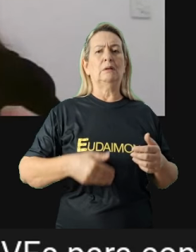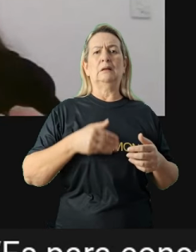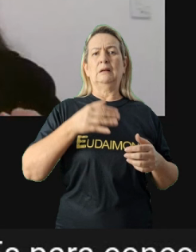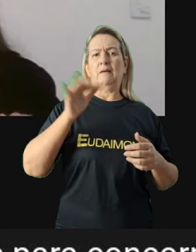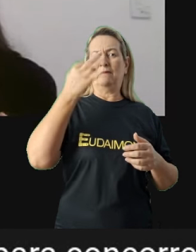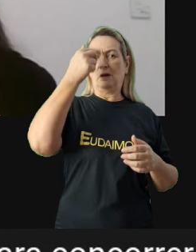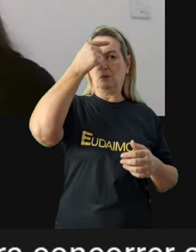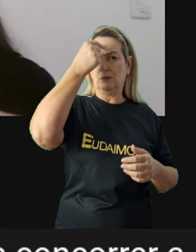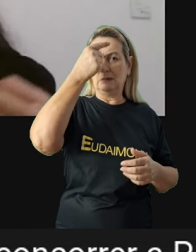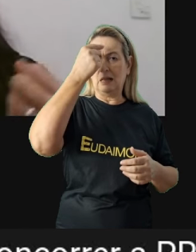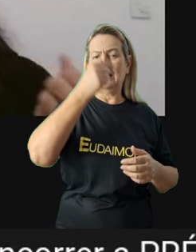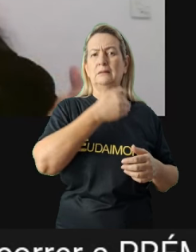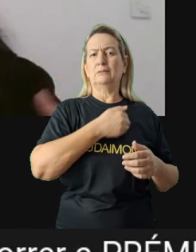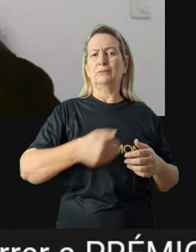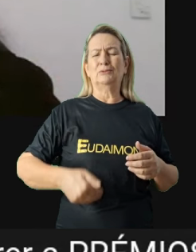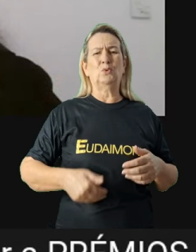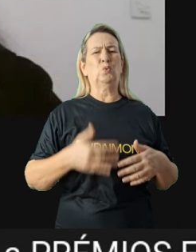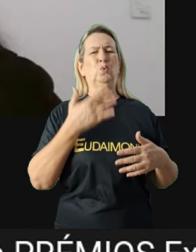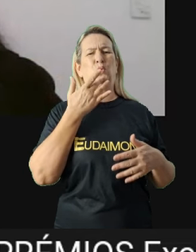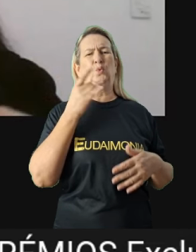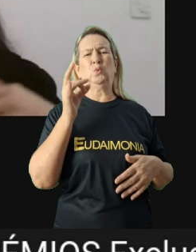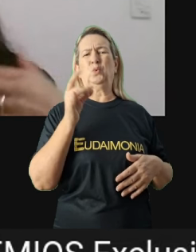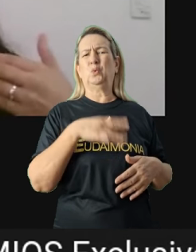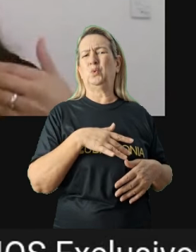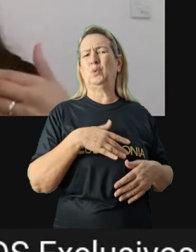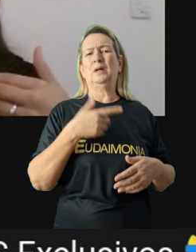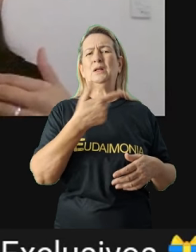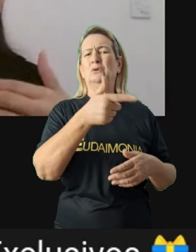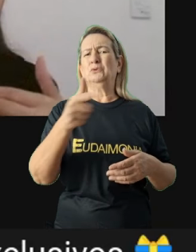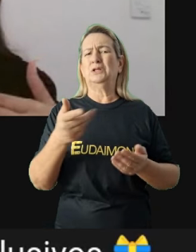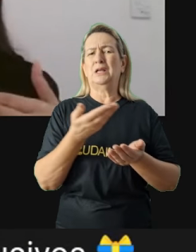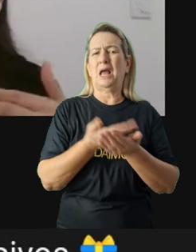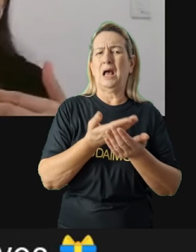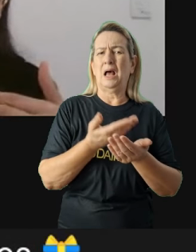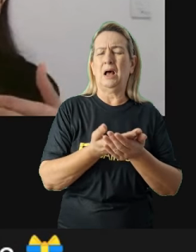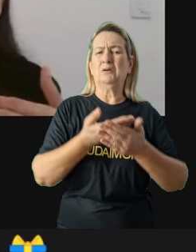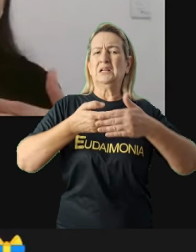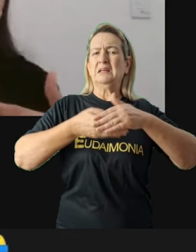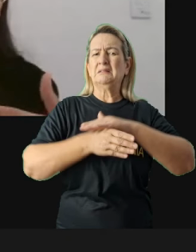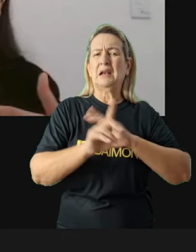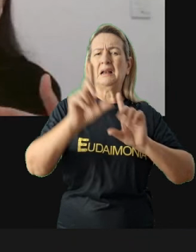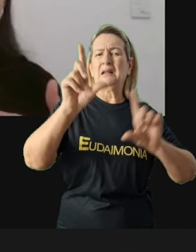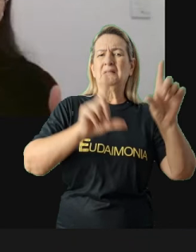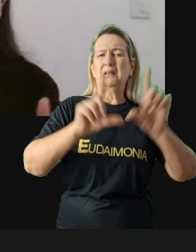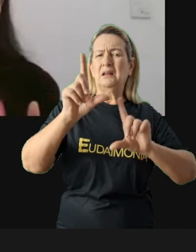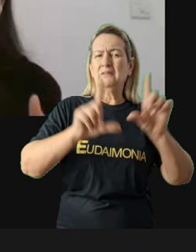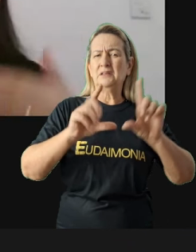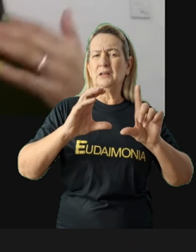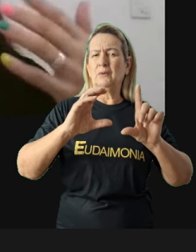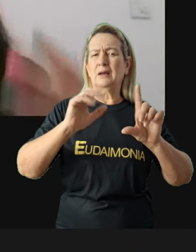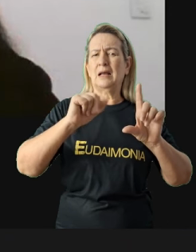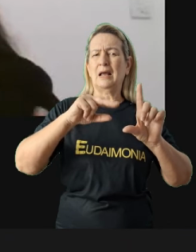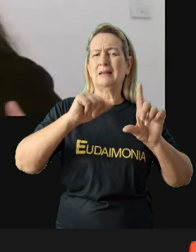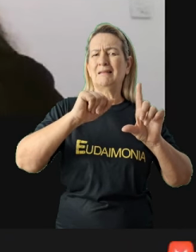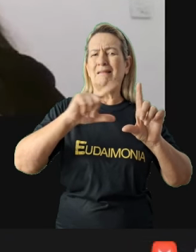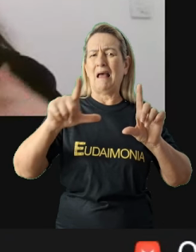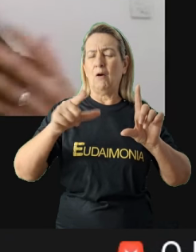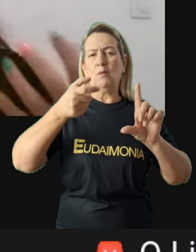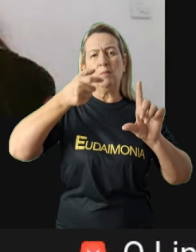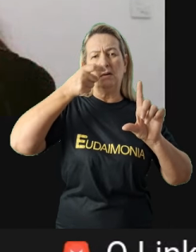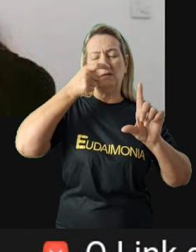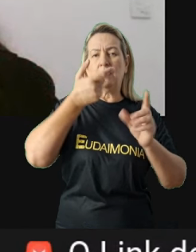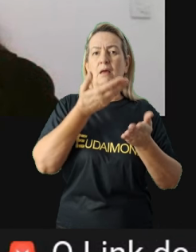a corrente por um tempo, era aluno sem aula, era aluno que ia ter que entrar num canal de TV em algum lugar para poder assistir uma aula,